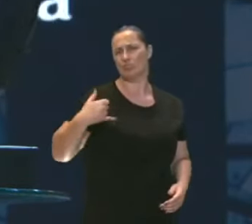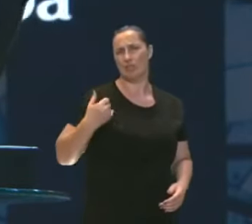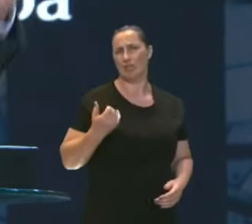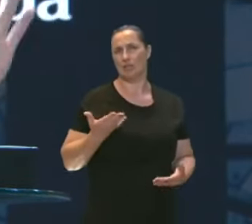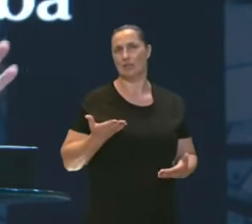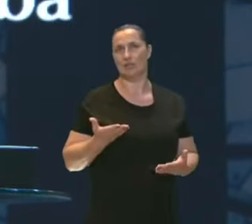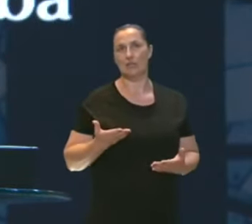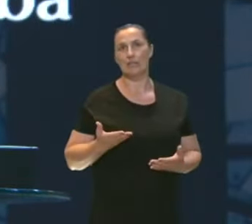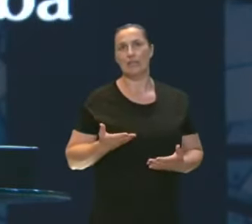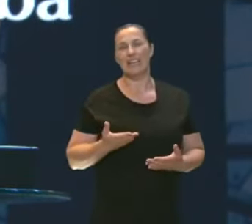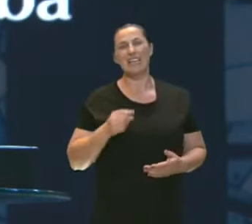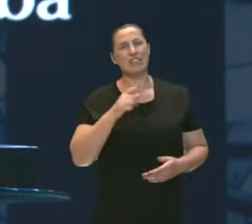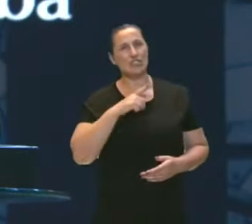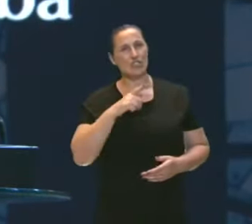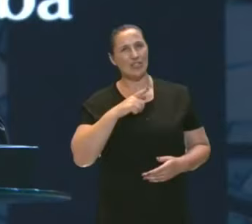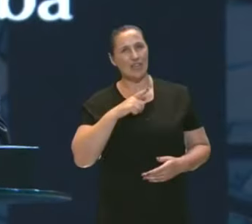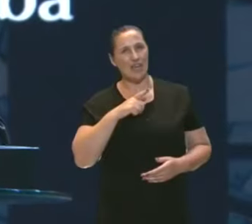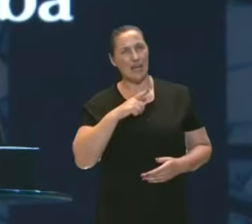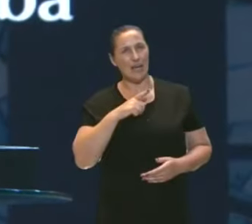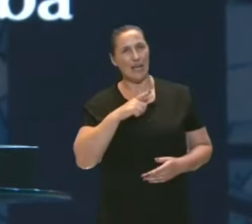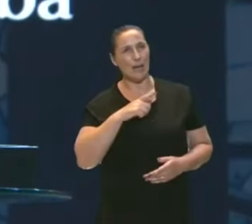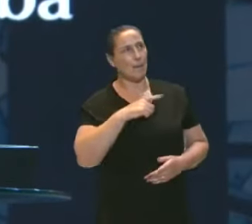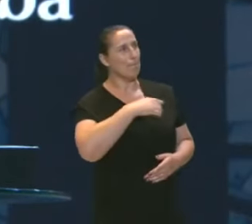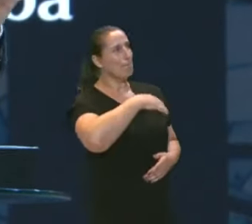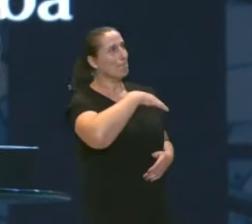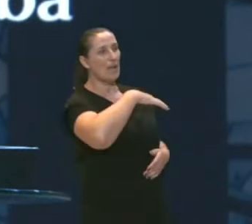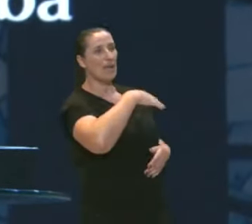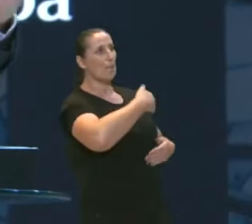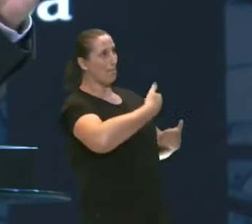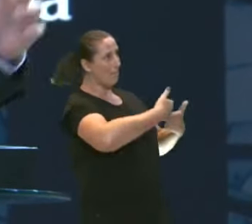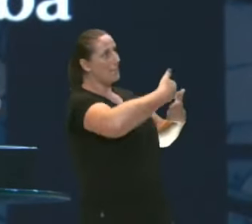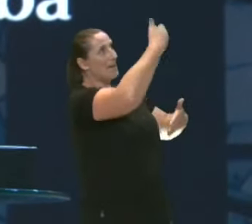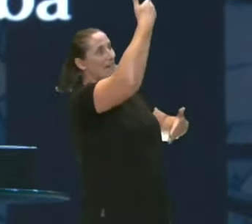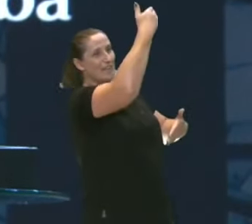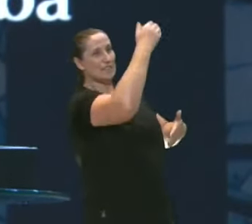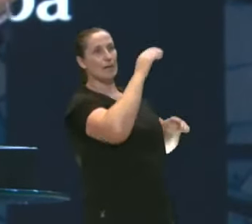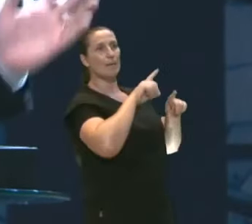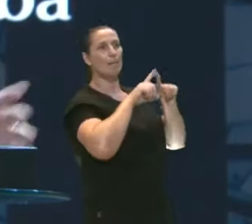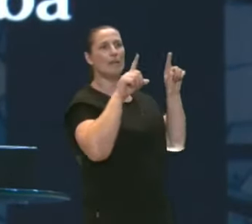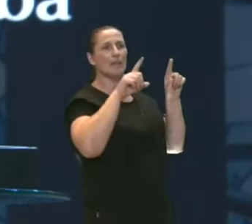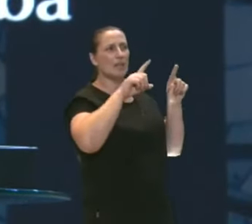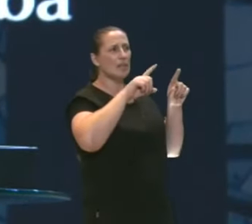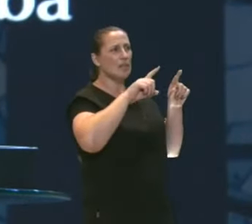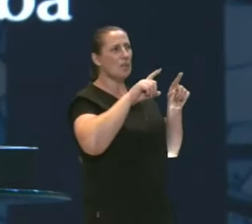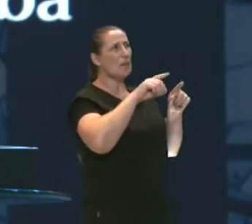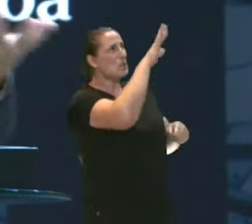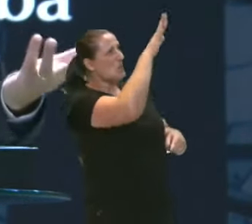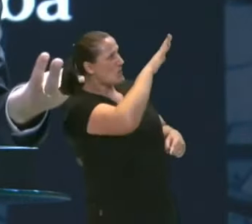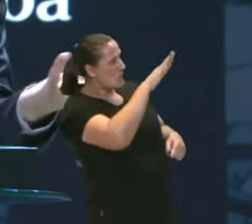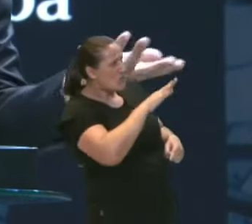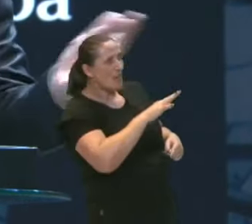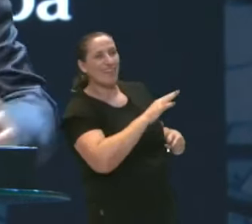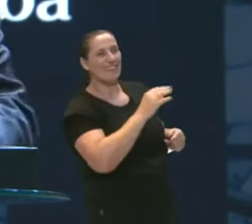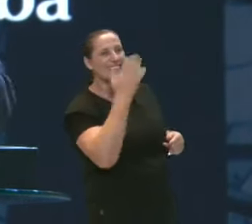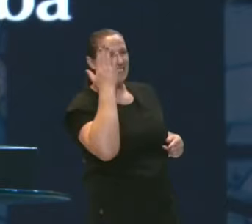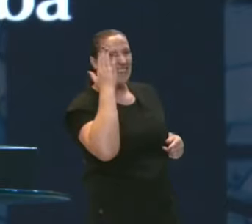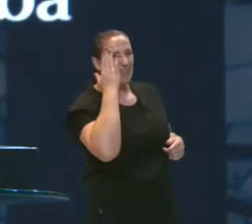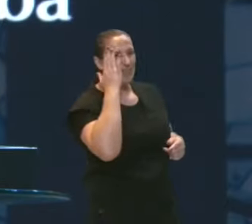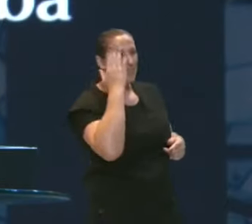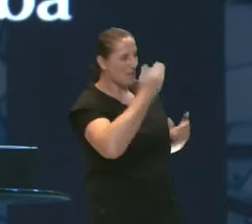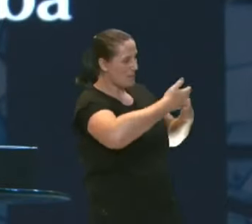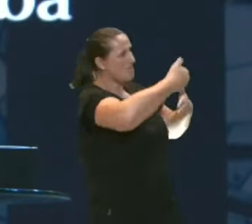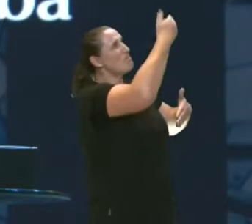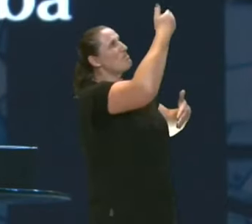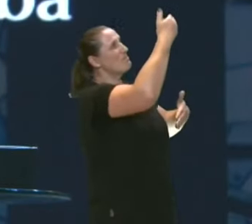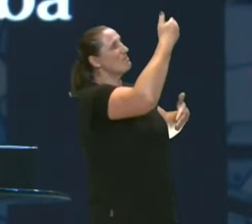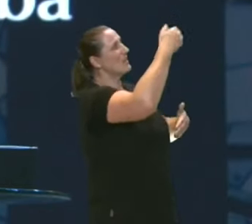era dessas paredes lisas, eu esqueci como é que fala isso, mas tem aquelas saliências, eu esqueci como é que é o nome disso, não sou pintor, né? Então você me